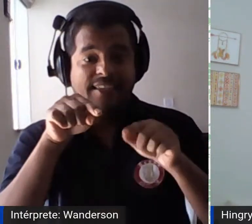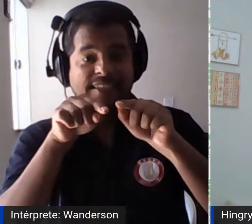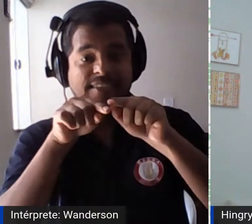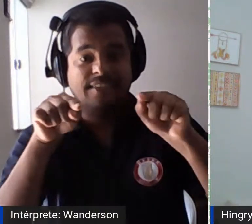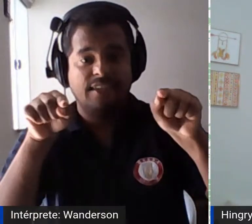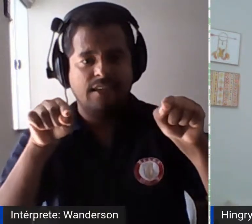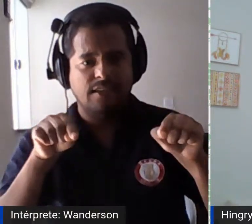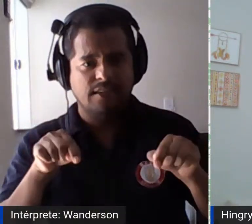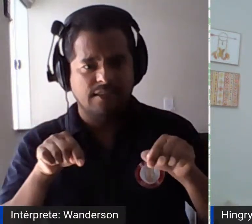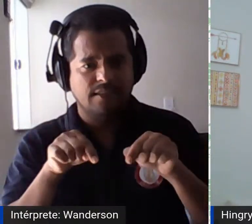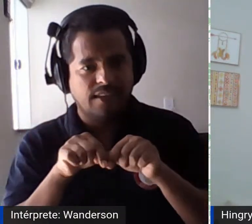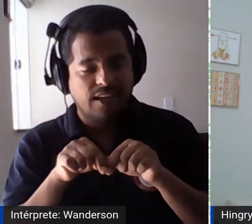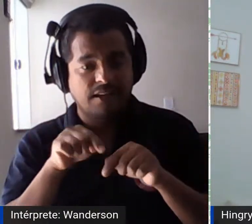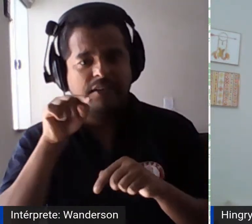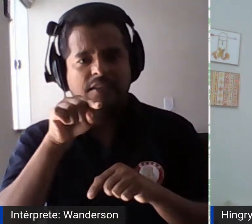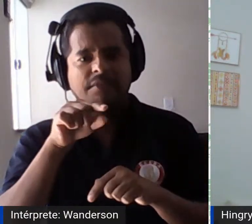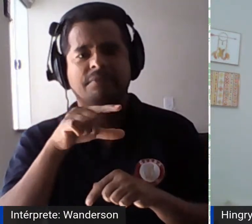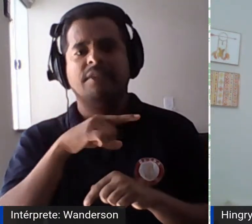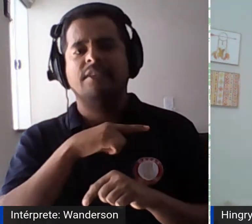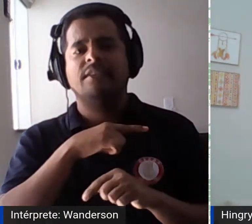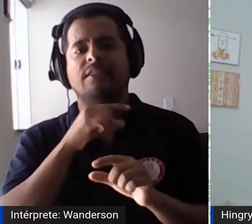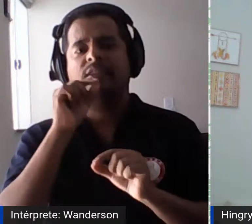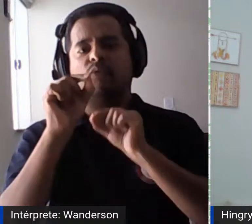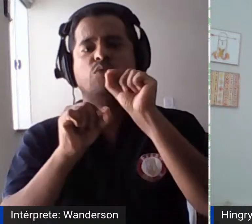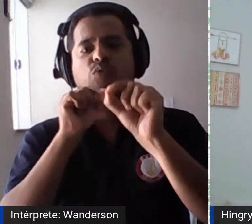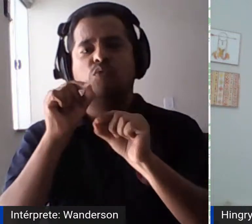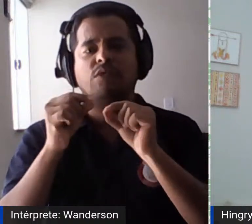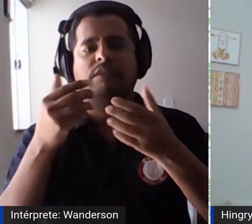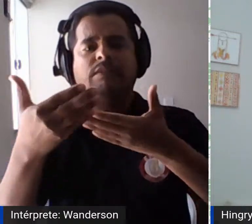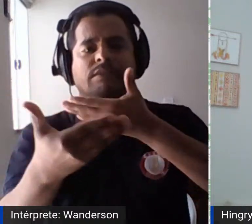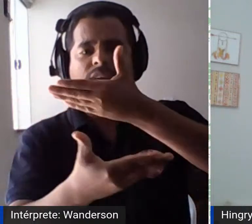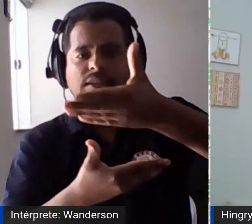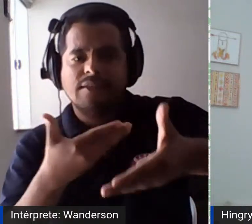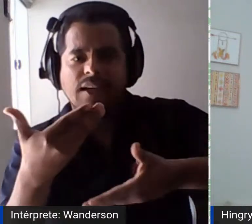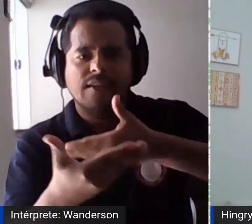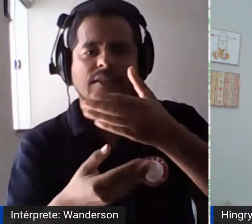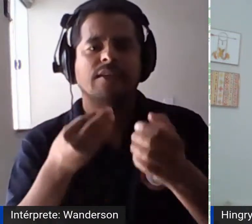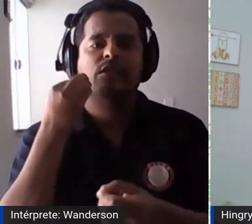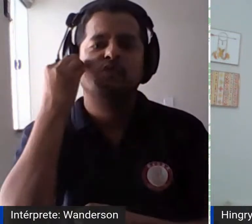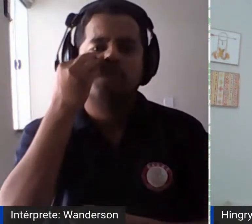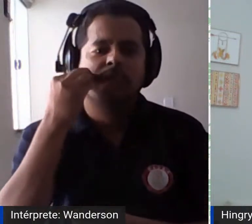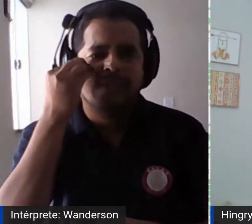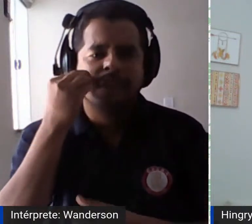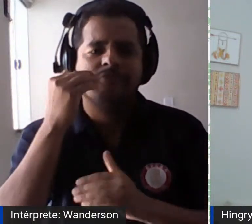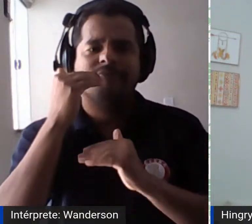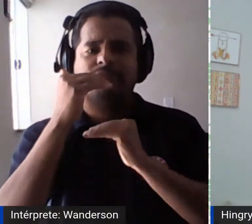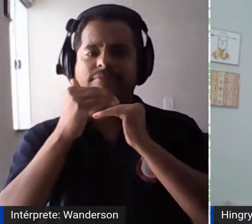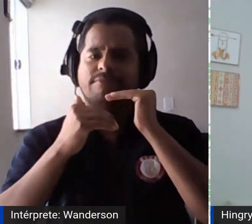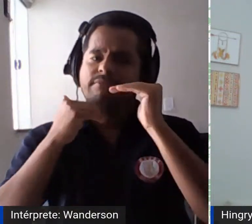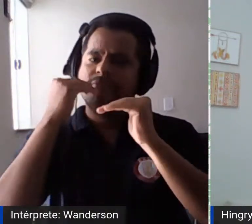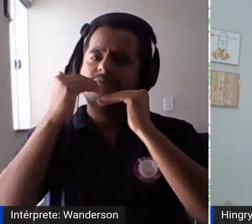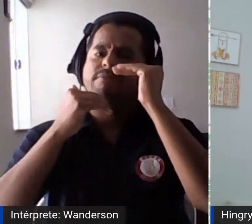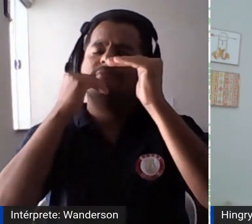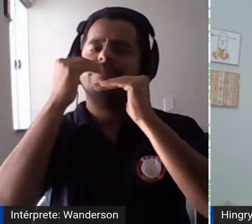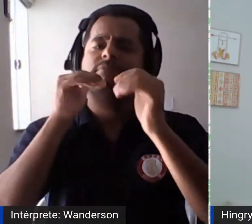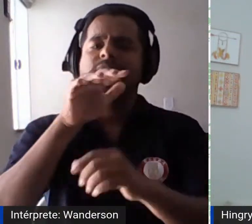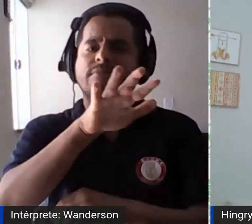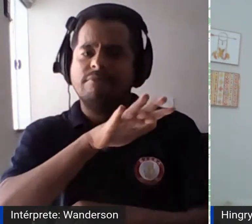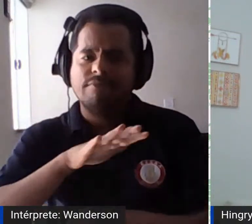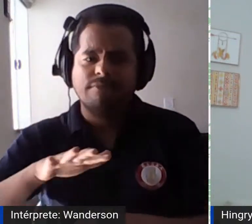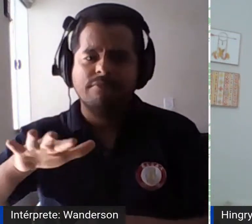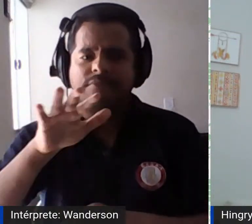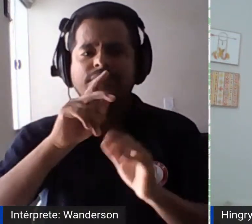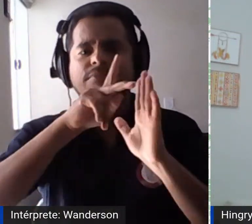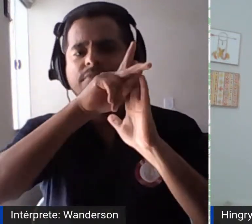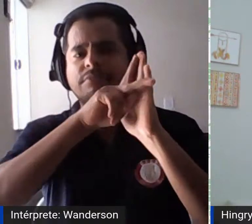ela vai estar socializando experiências que foram desenvolvidas no âmbito dos